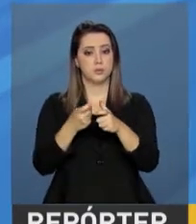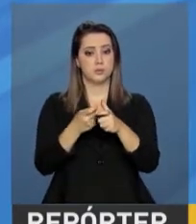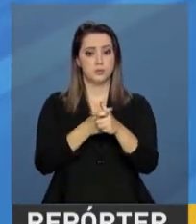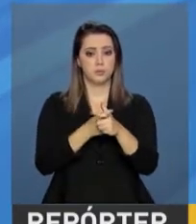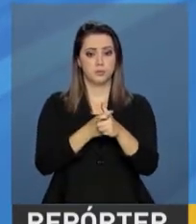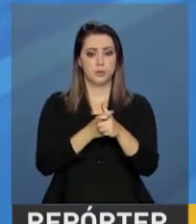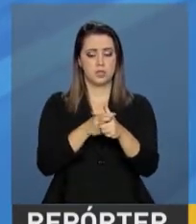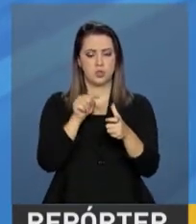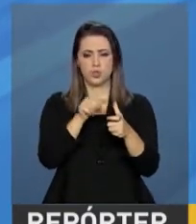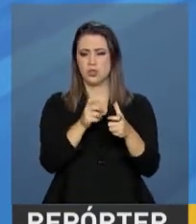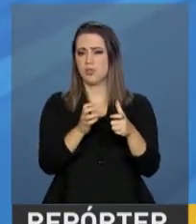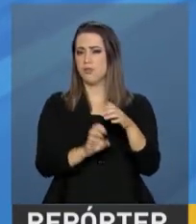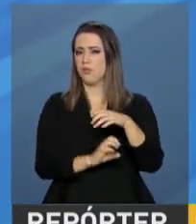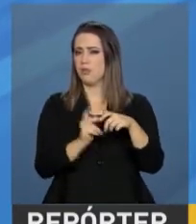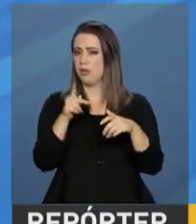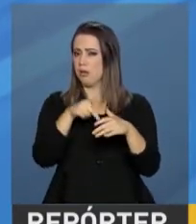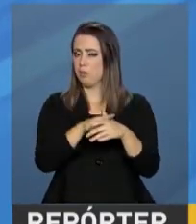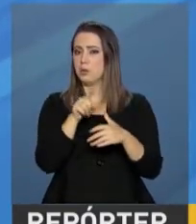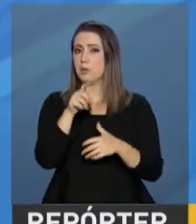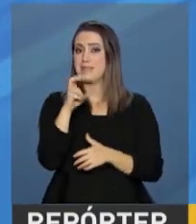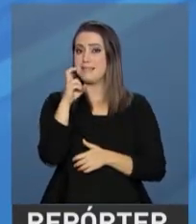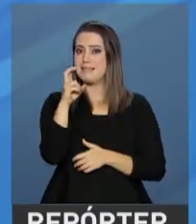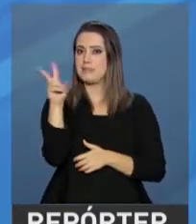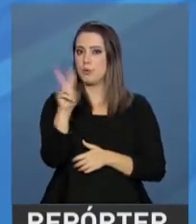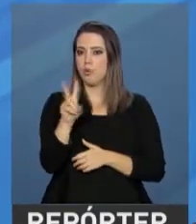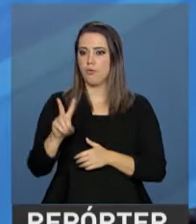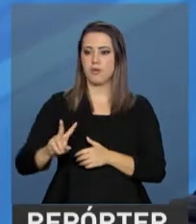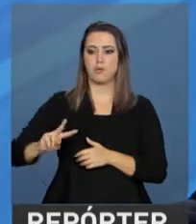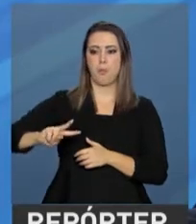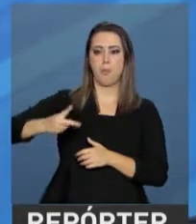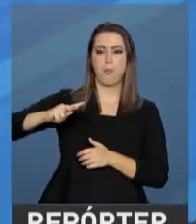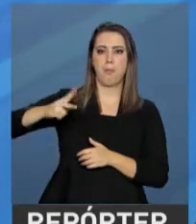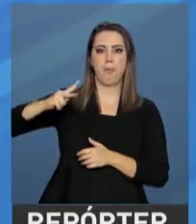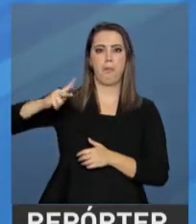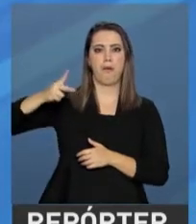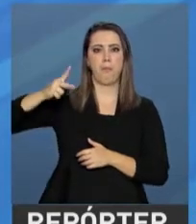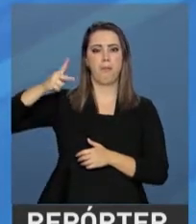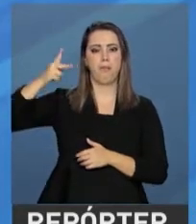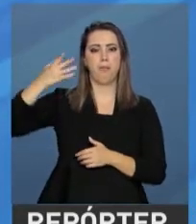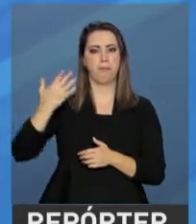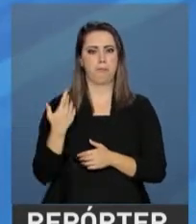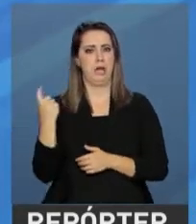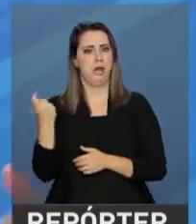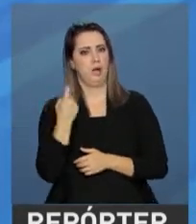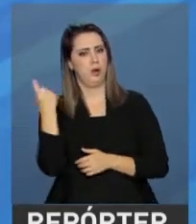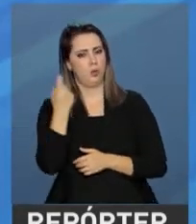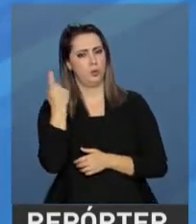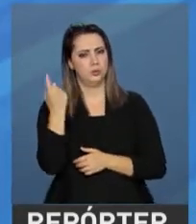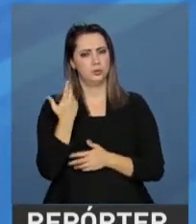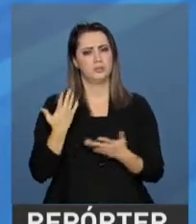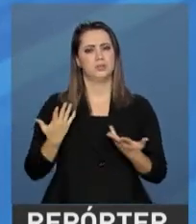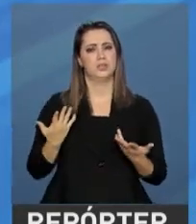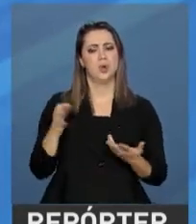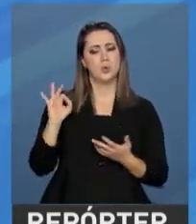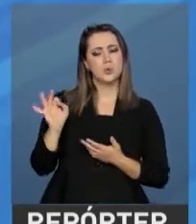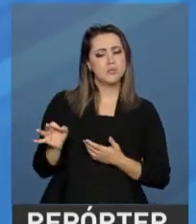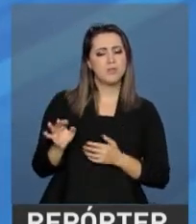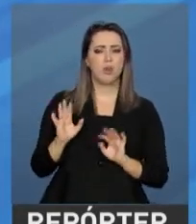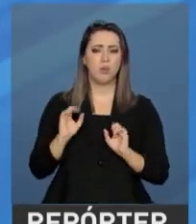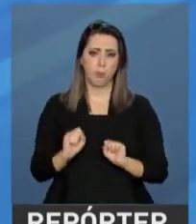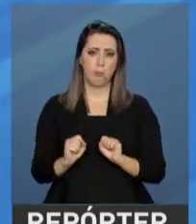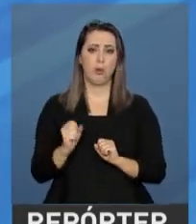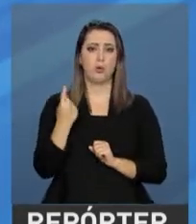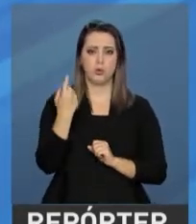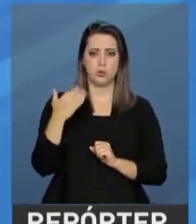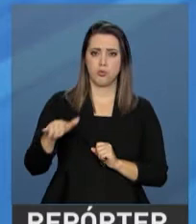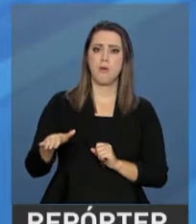cinco vezes a sua geração de caixa operacional 5,3 vezes uma dívida muito elevada quando saudável seria apenas uma